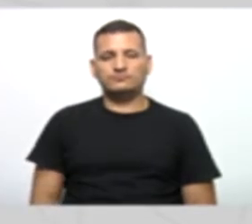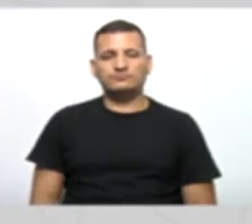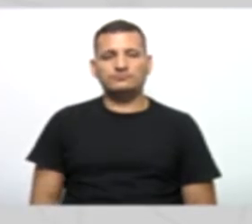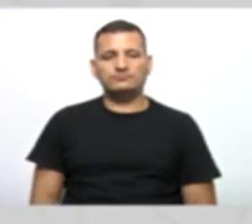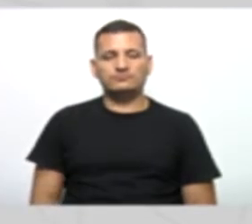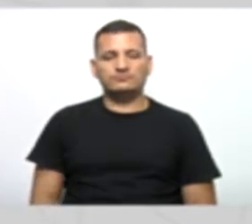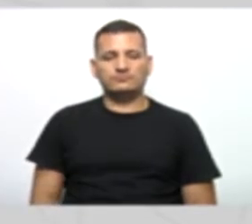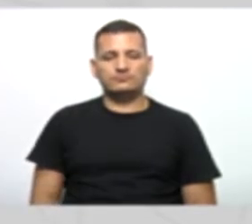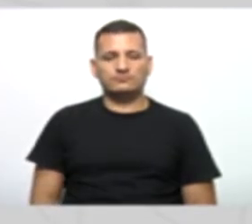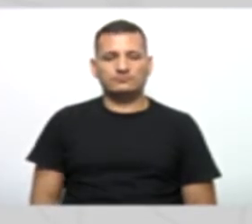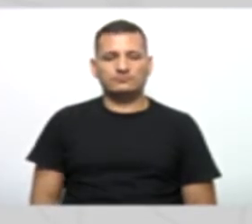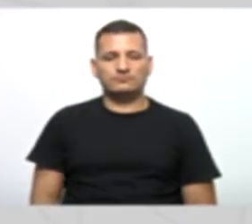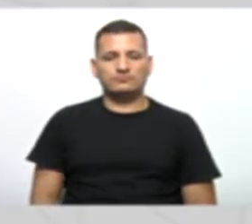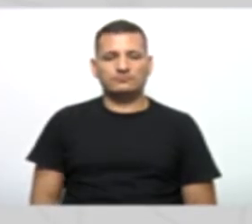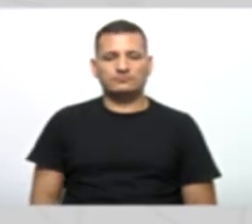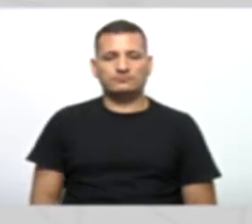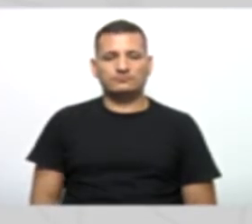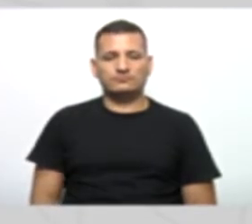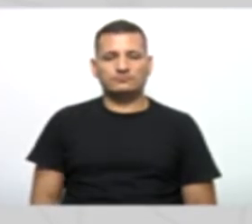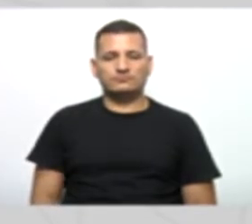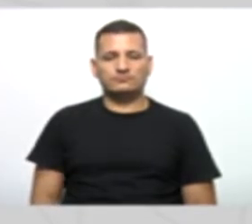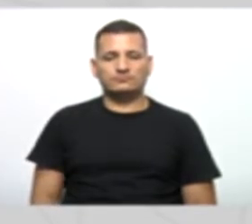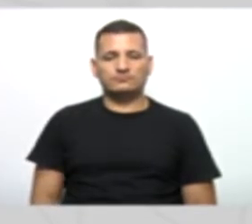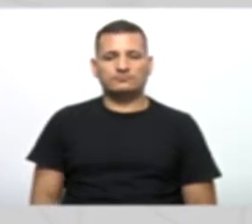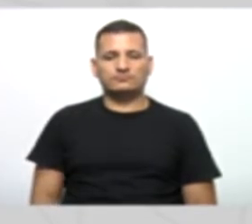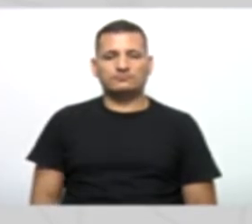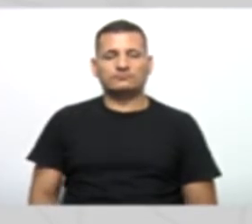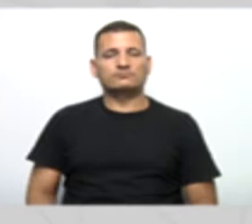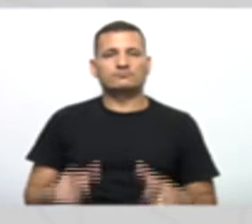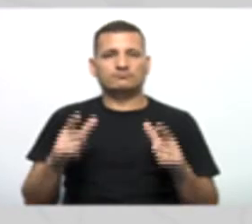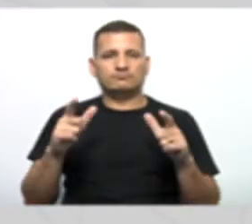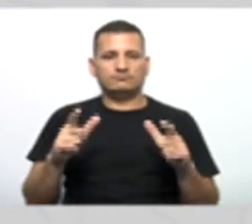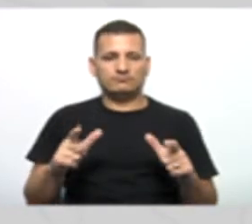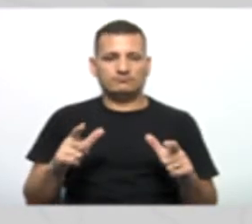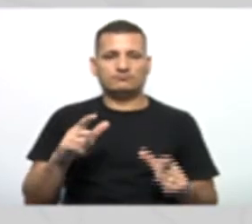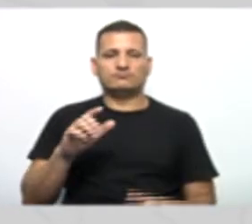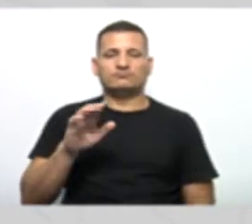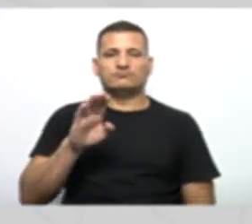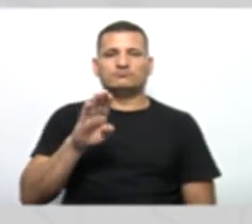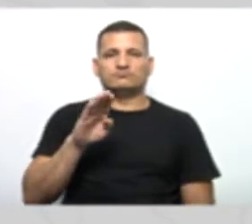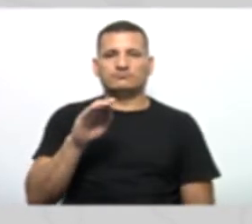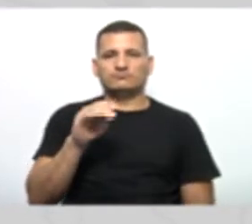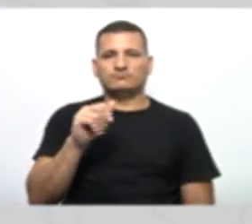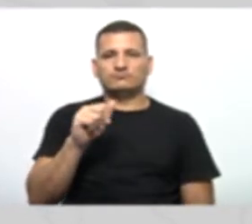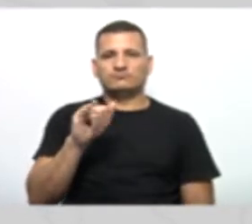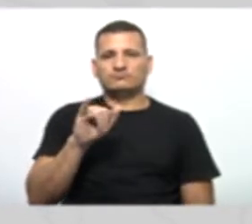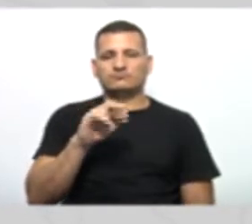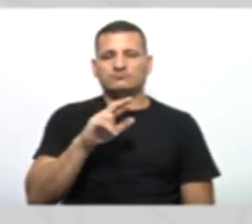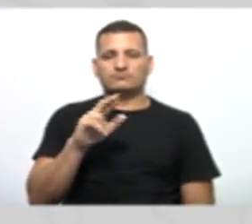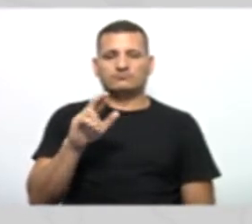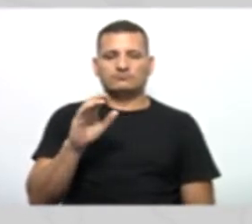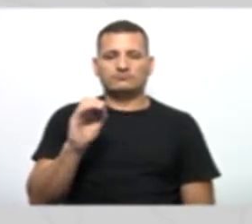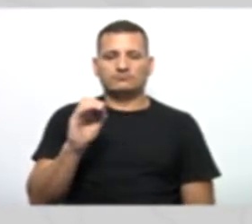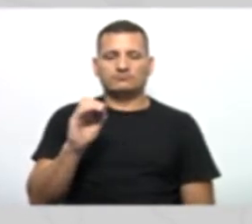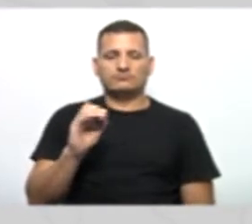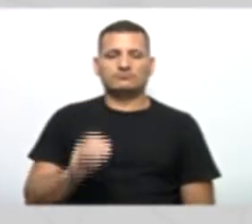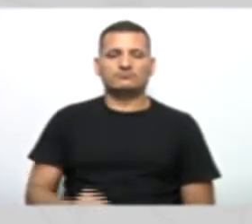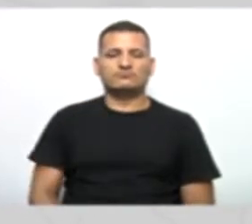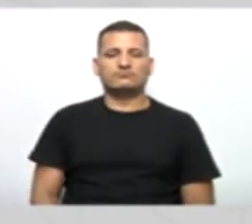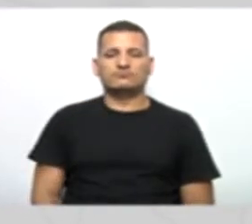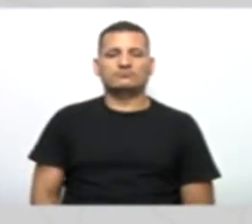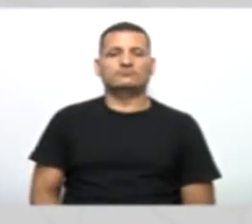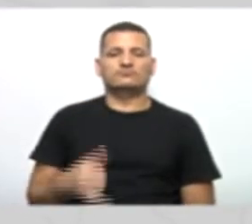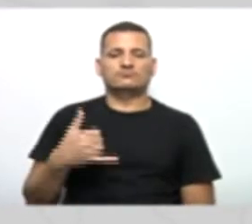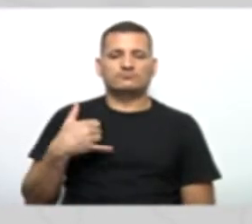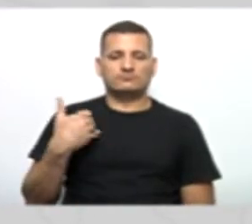até 7 números. Nós temos aqui o bairro, que vai ser um texto com 30 posições, cidade, que também vai ser texto